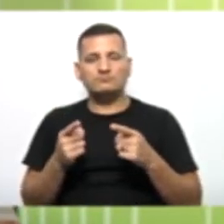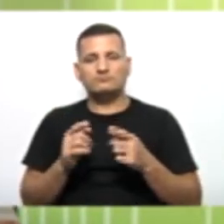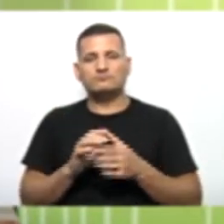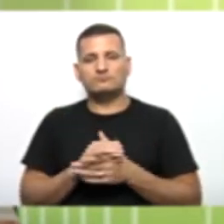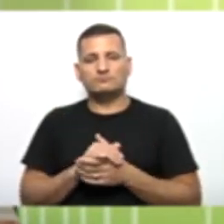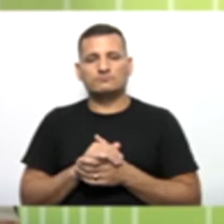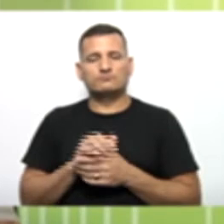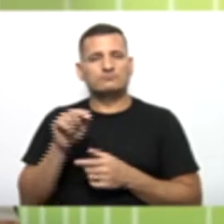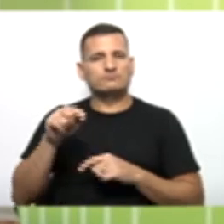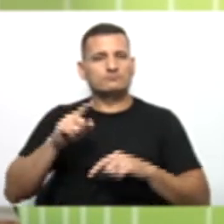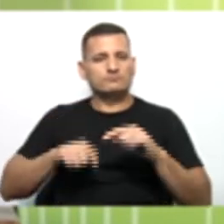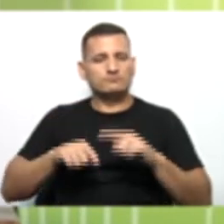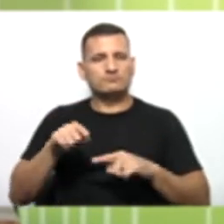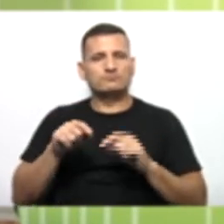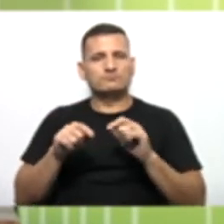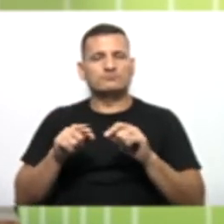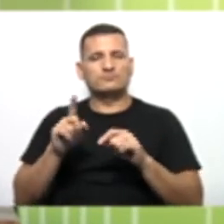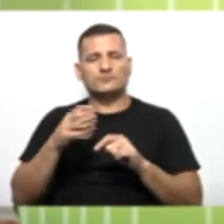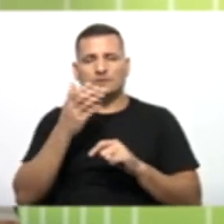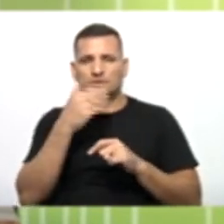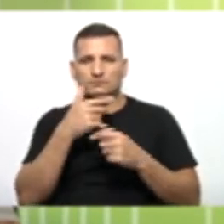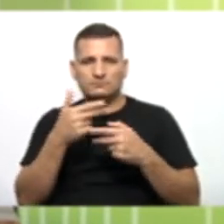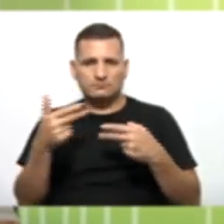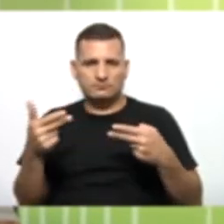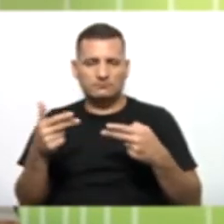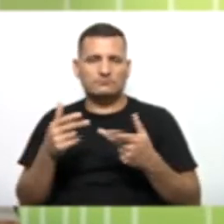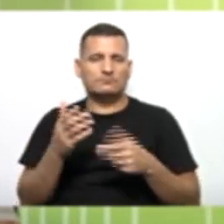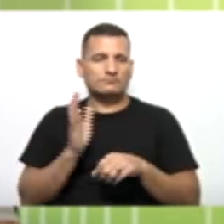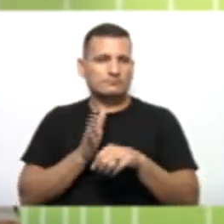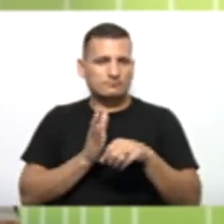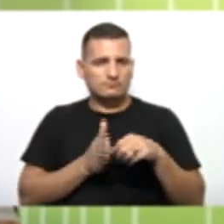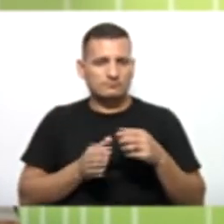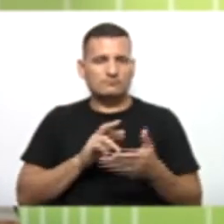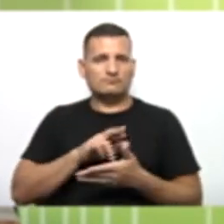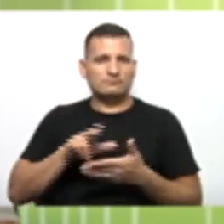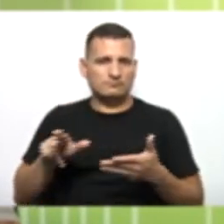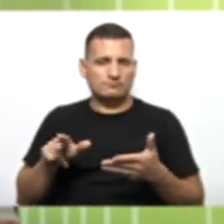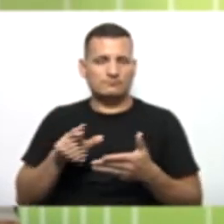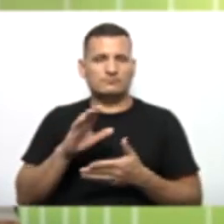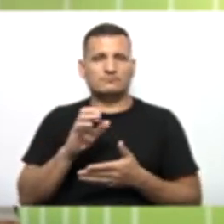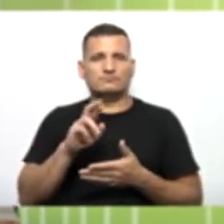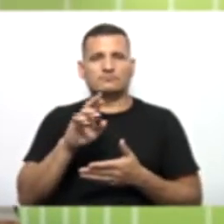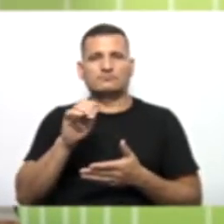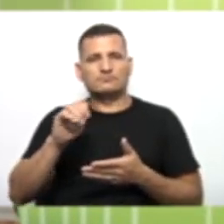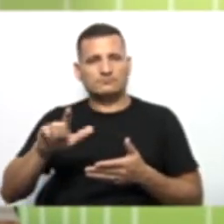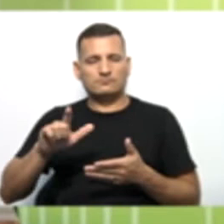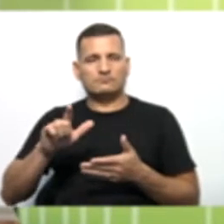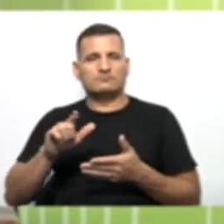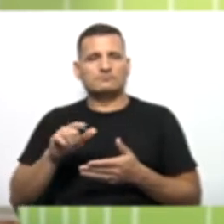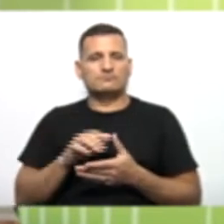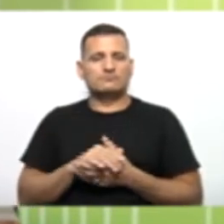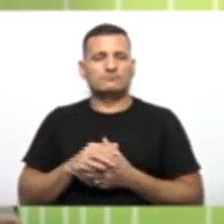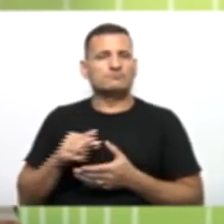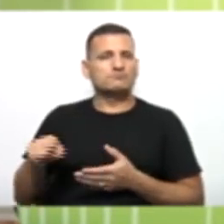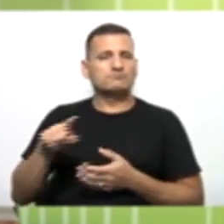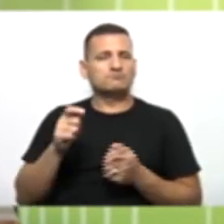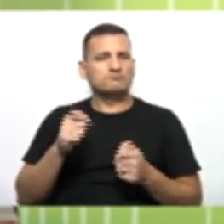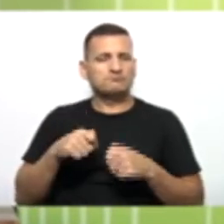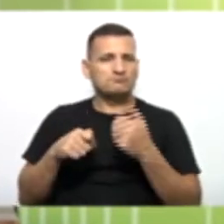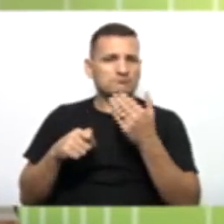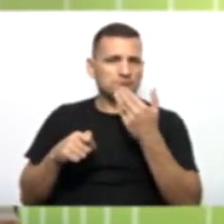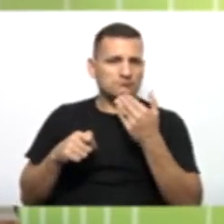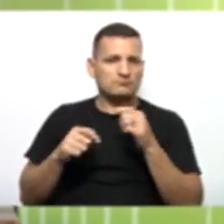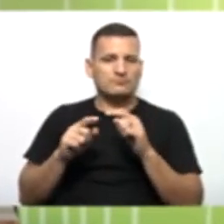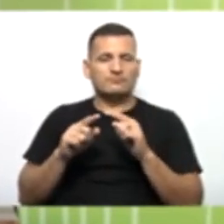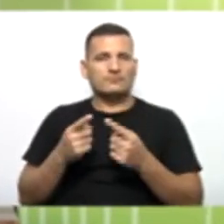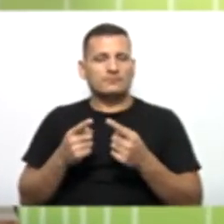desse desperdício se ocasiona por frutas, verduras, cereais, que ainda estariam em condições de serem consumidos. Mas